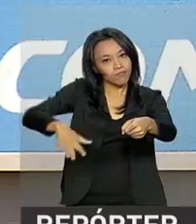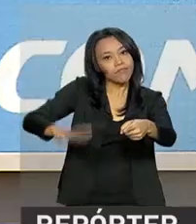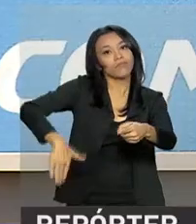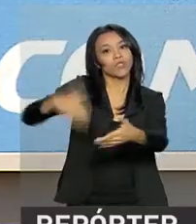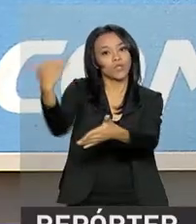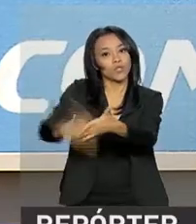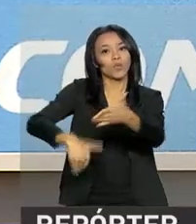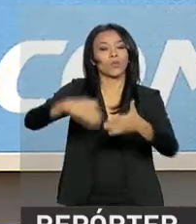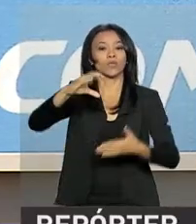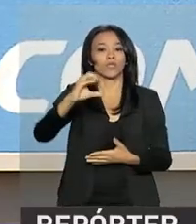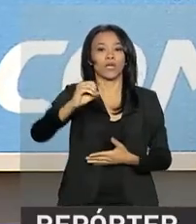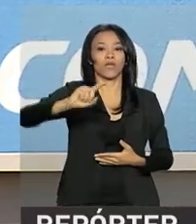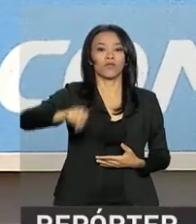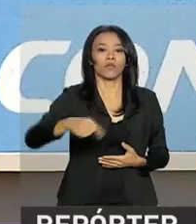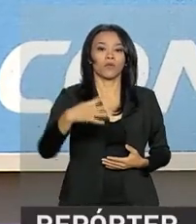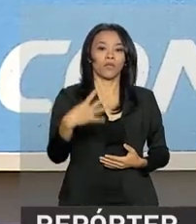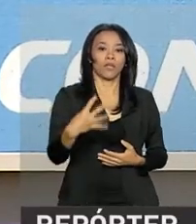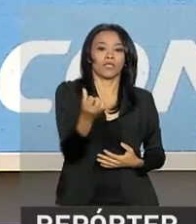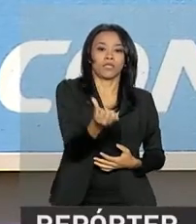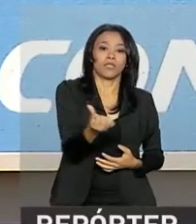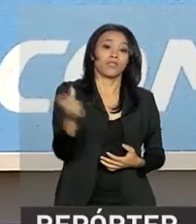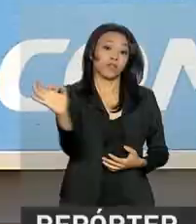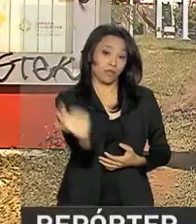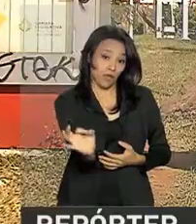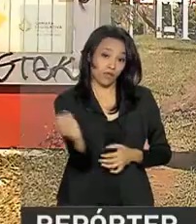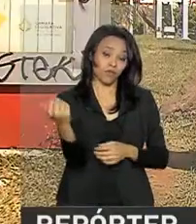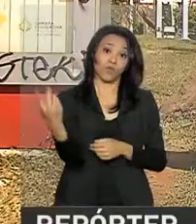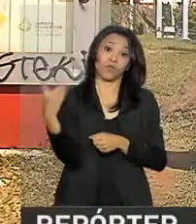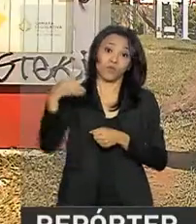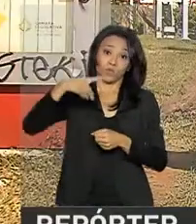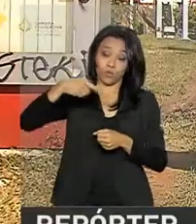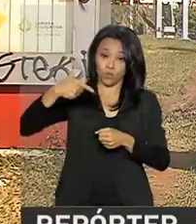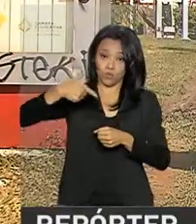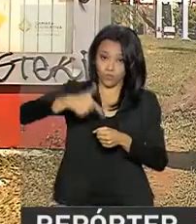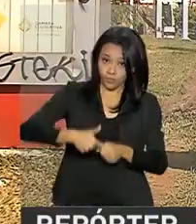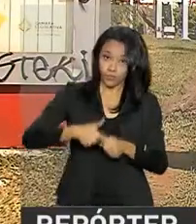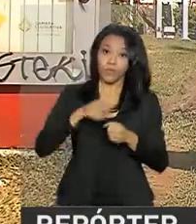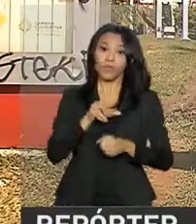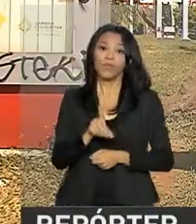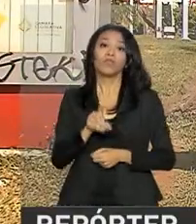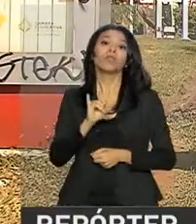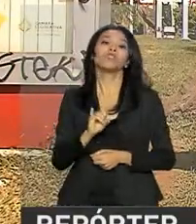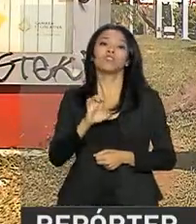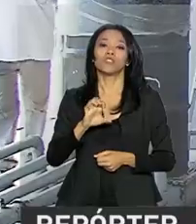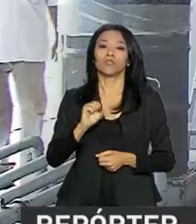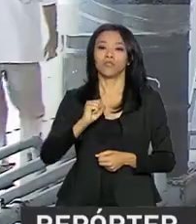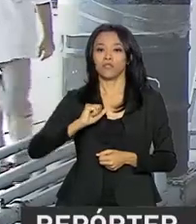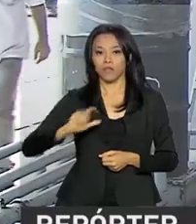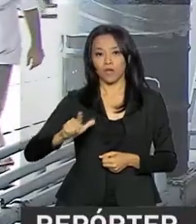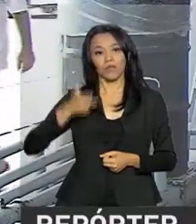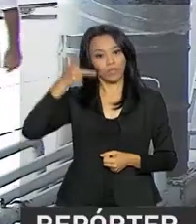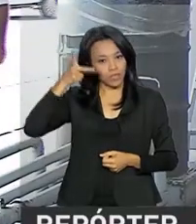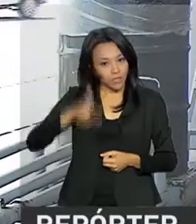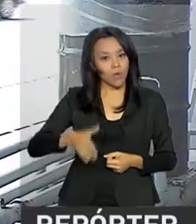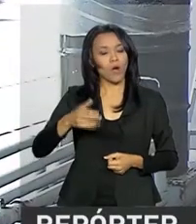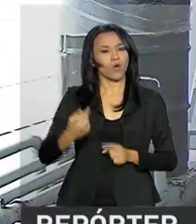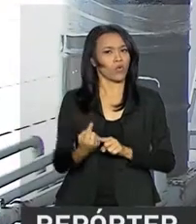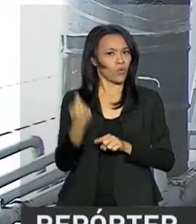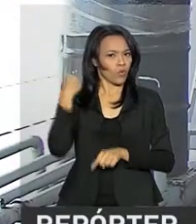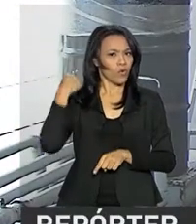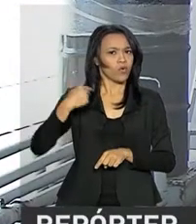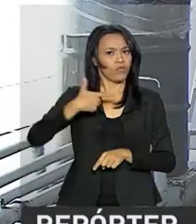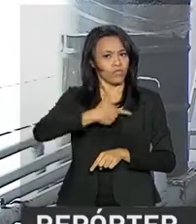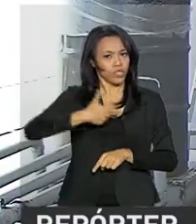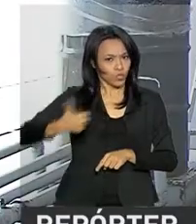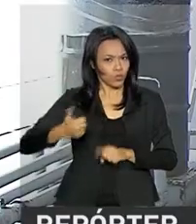desconto de 46 centavos, no óleo diesel. Esse desconto tem de ser sobre o preço que era praticado no dia 21 de